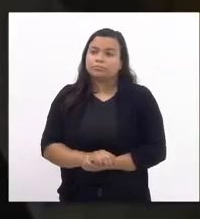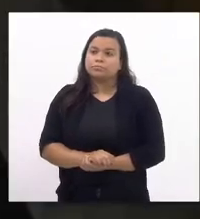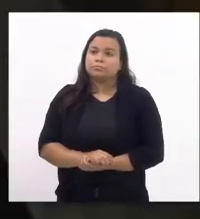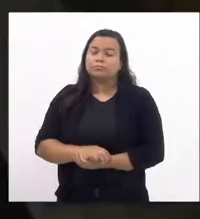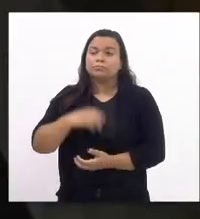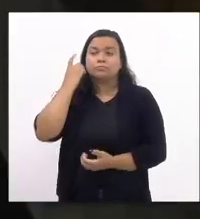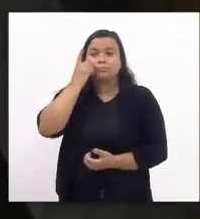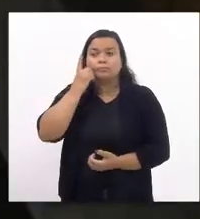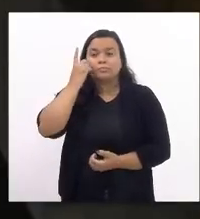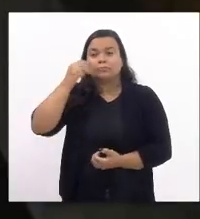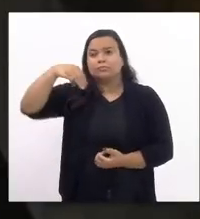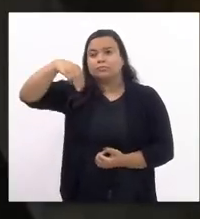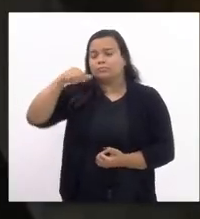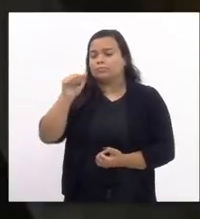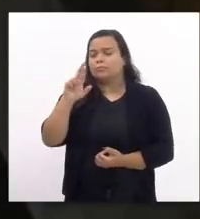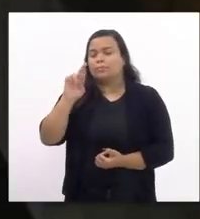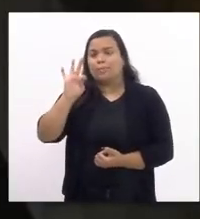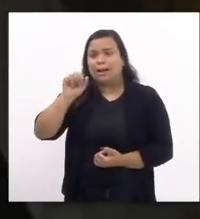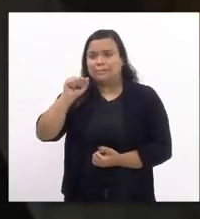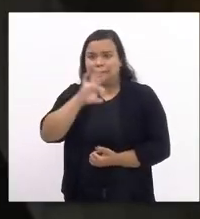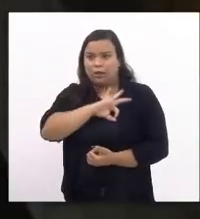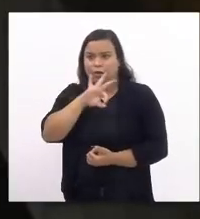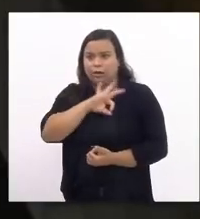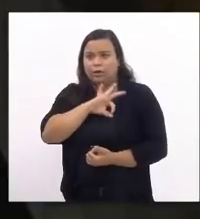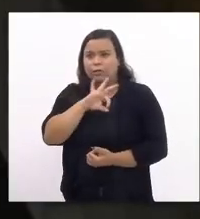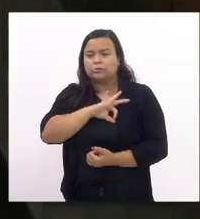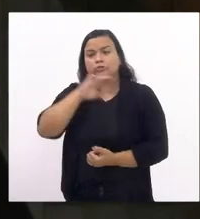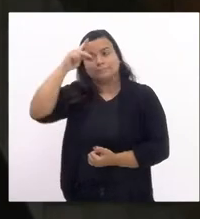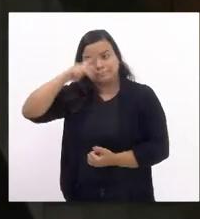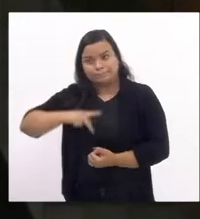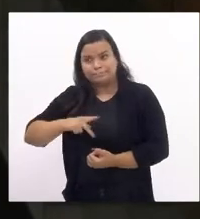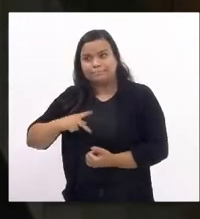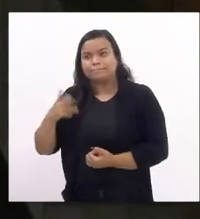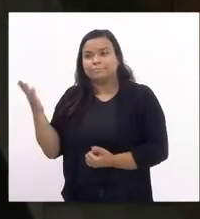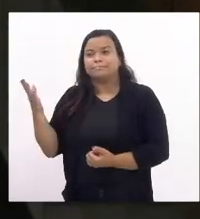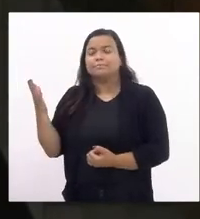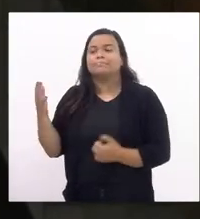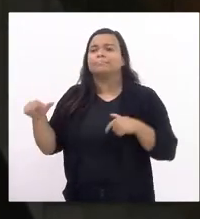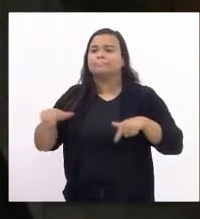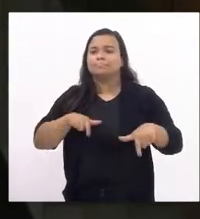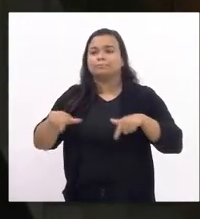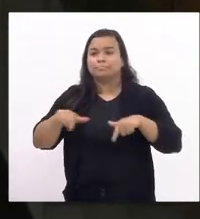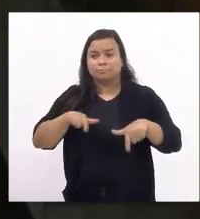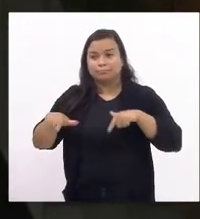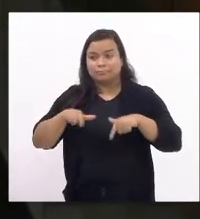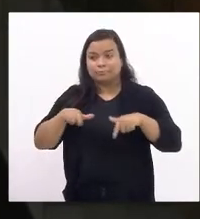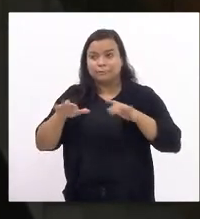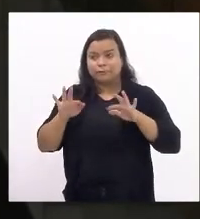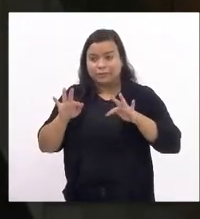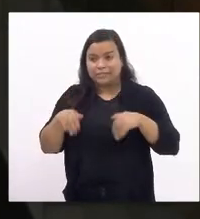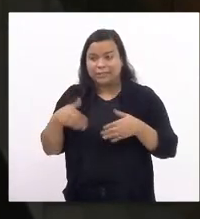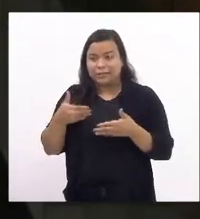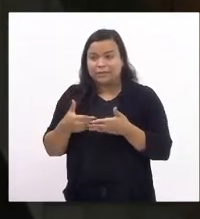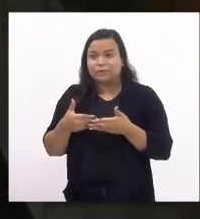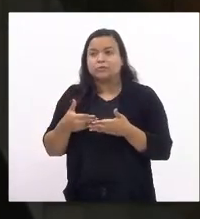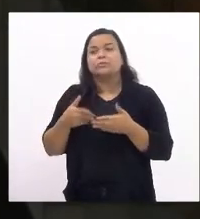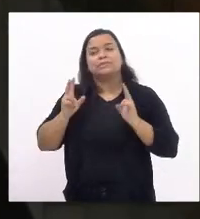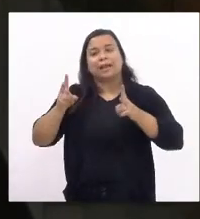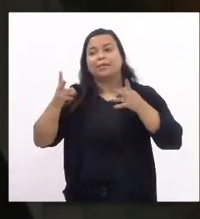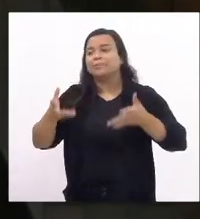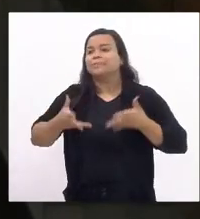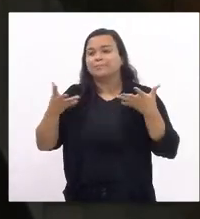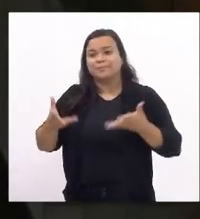Deputada Marta Rocha, presidindo o nosso expediente final, é sempre uma